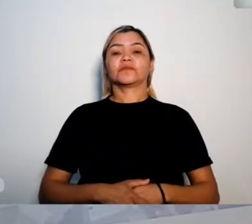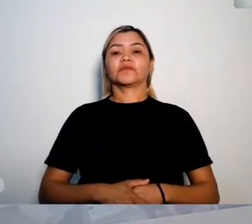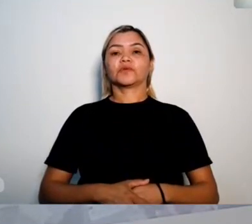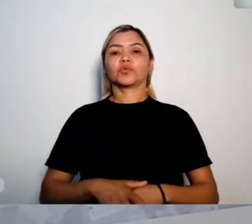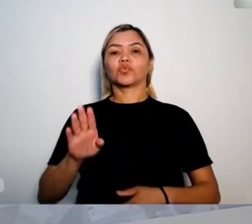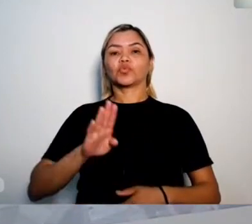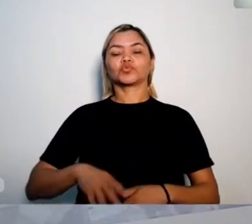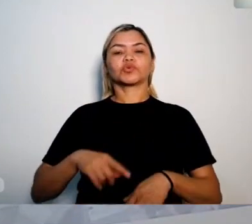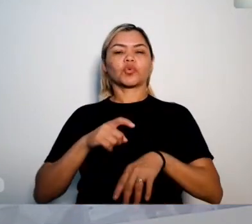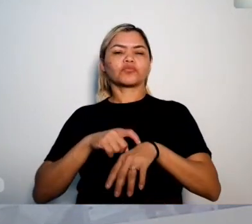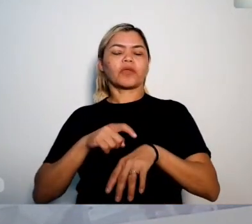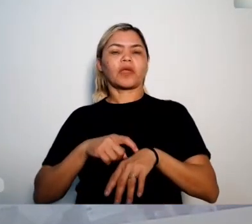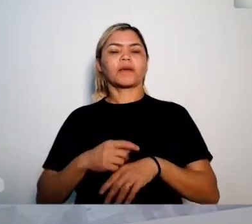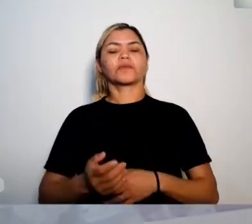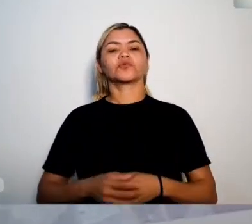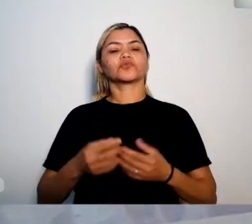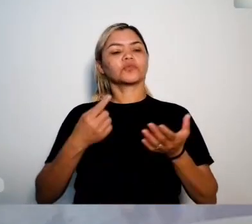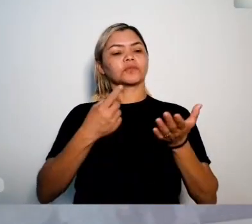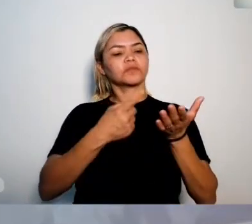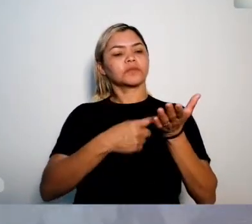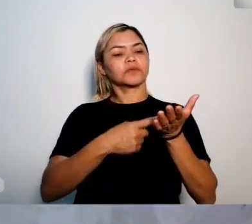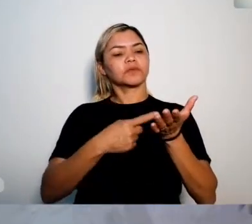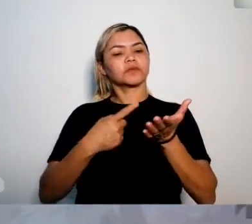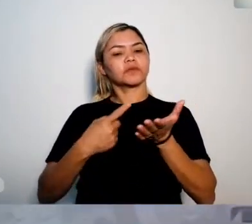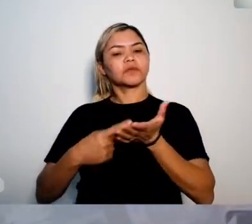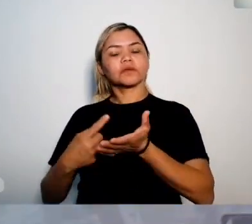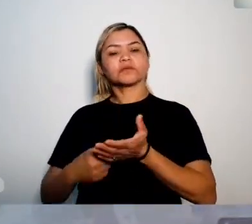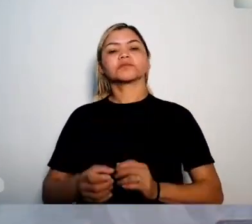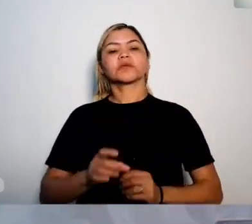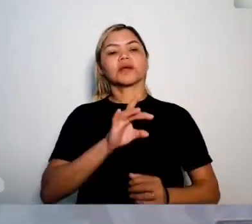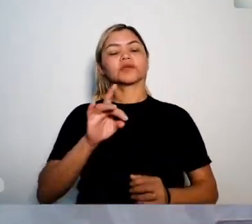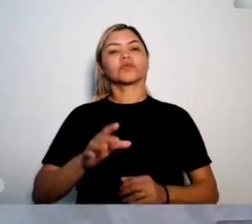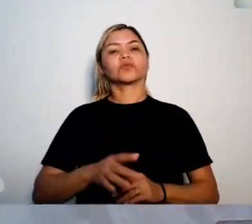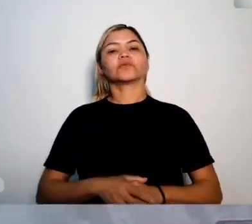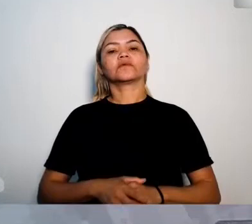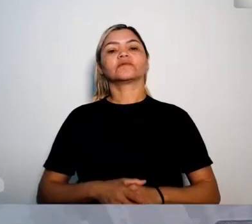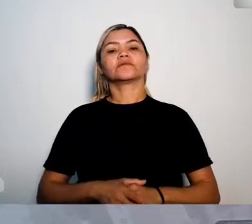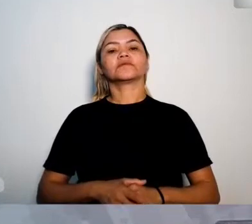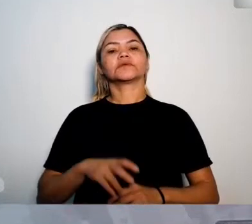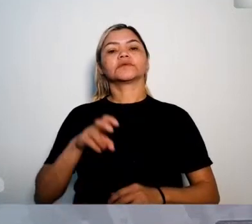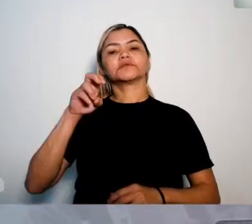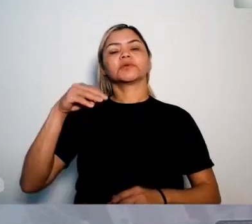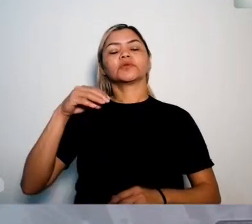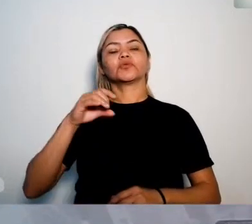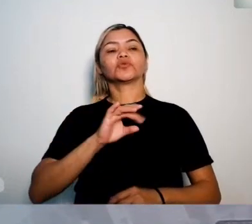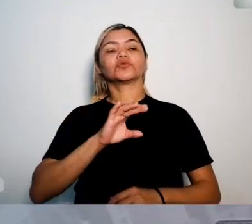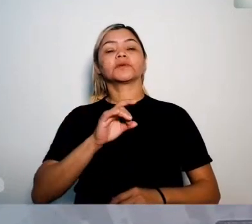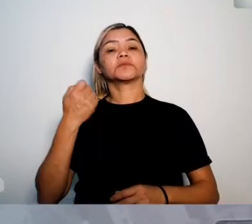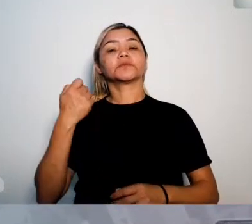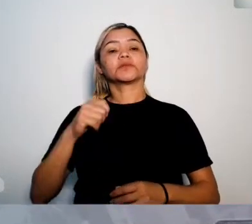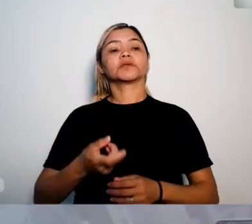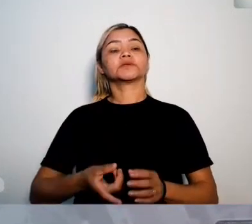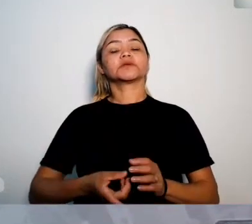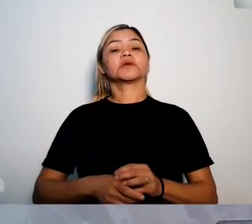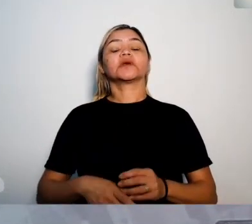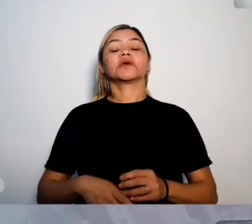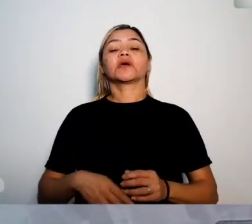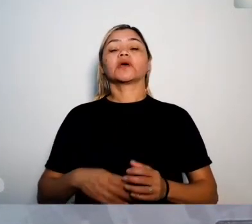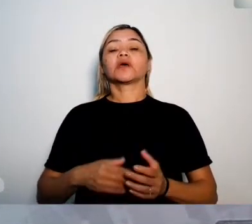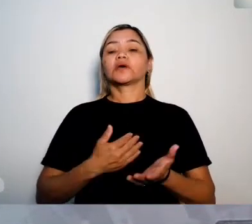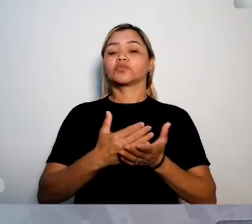todo que nós fizemos o acordo para que cada um dos vereadores falasse 5 minutos para que a gente pudesse antecipar a pauta. Uma pauta